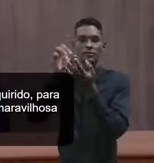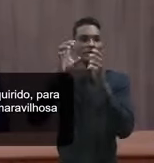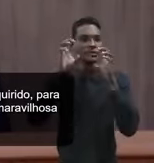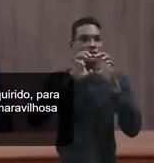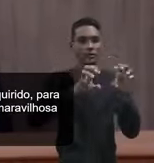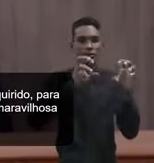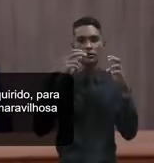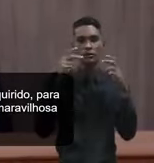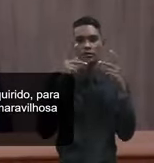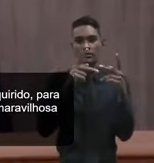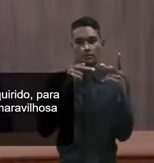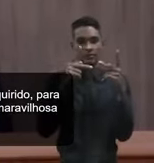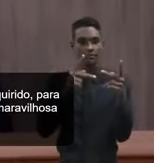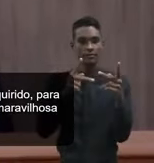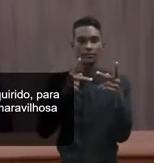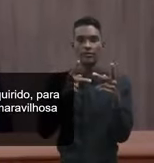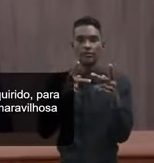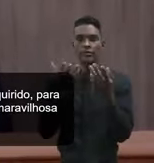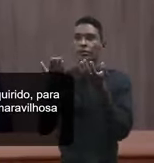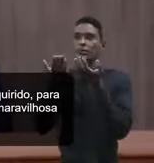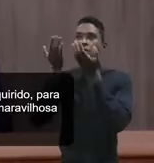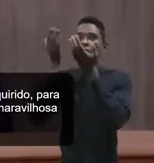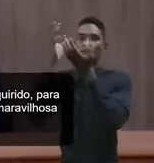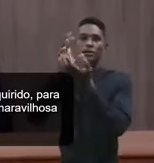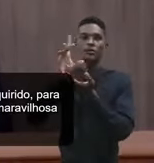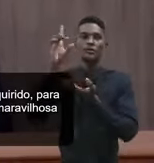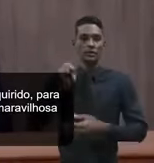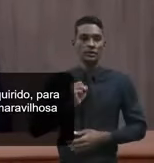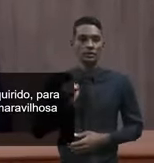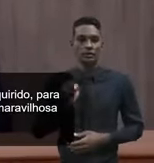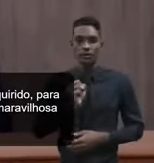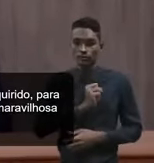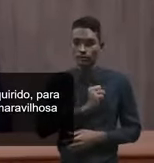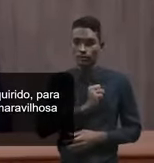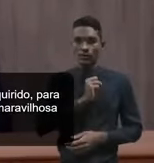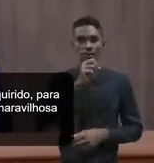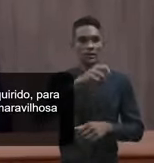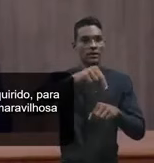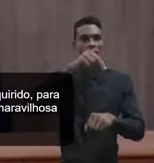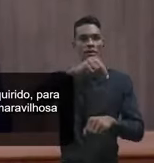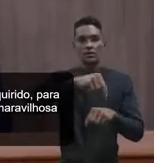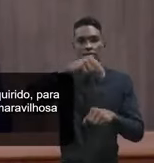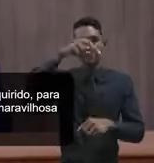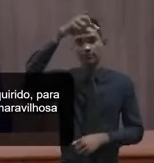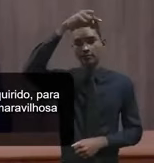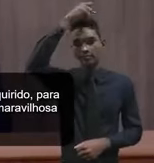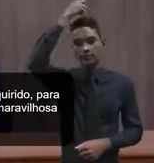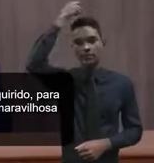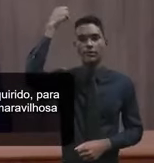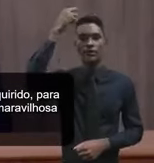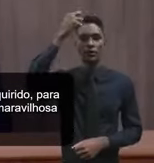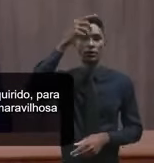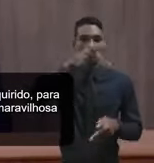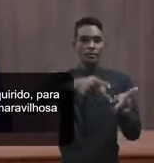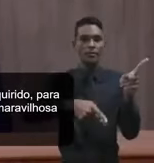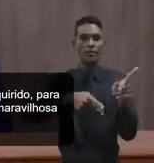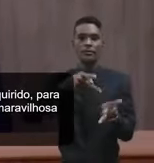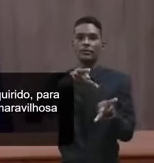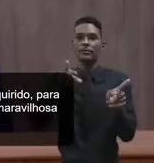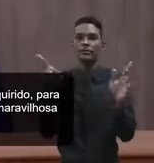a Deus a qualquer hora. Sacerdócio real, nação santa, povo de